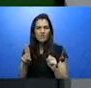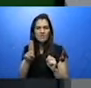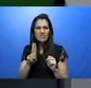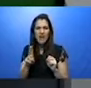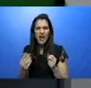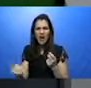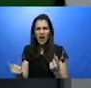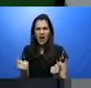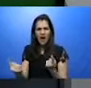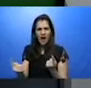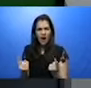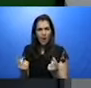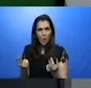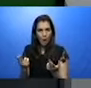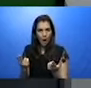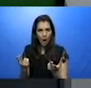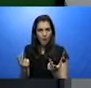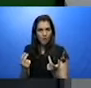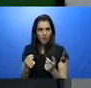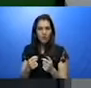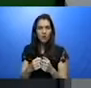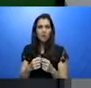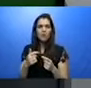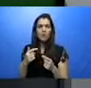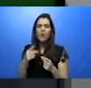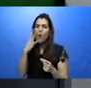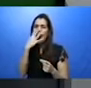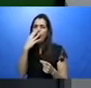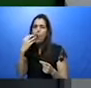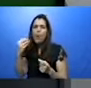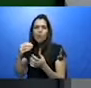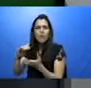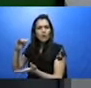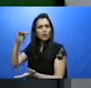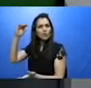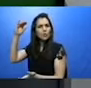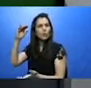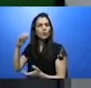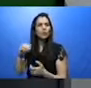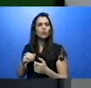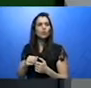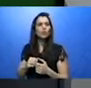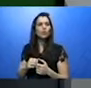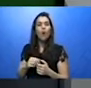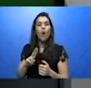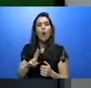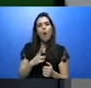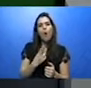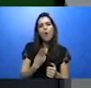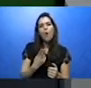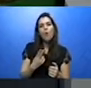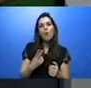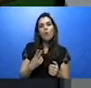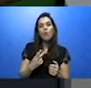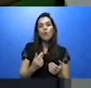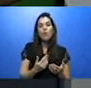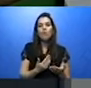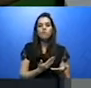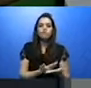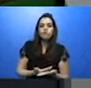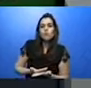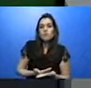de lobo-guará ou de um lobo adulto? Será? Olha lá. Essa